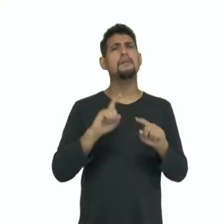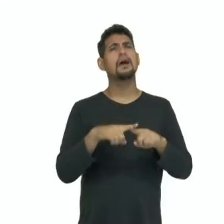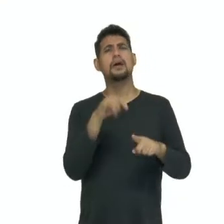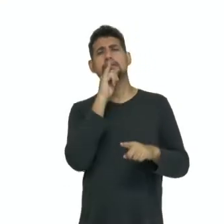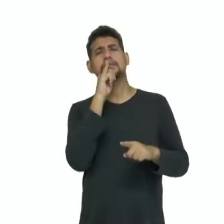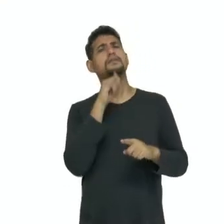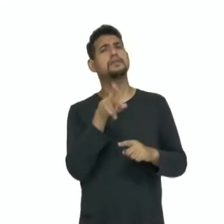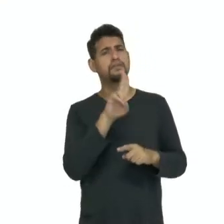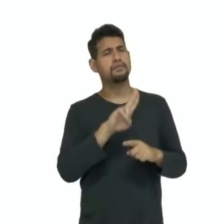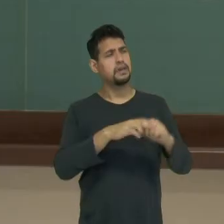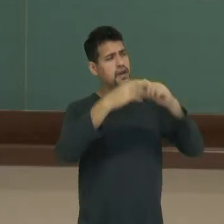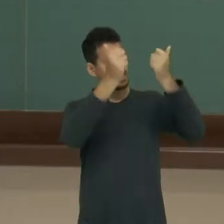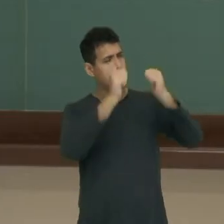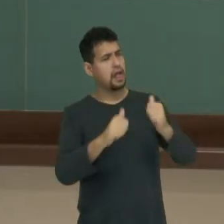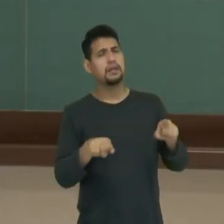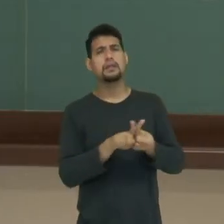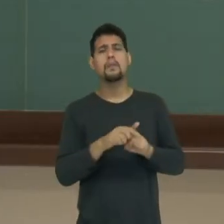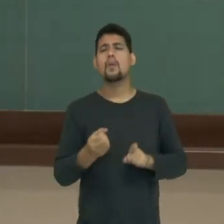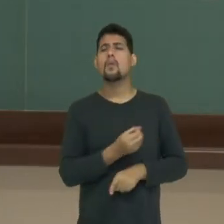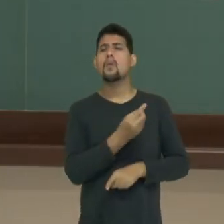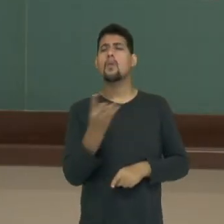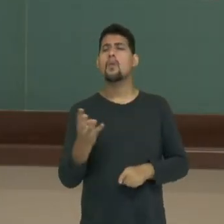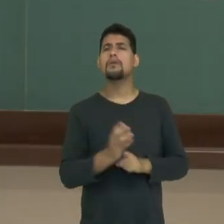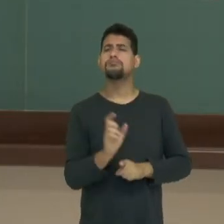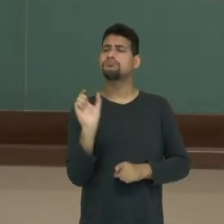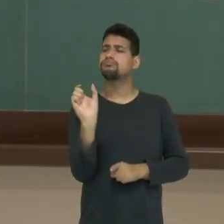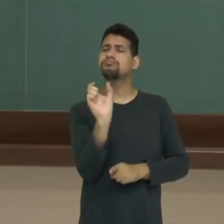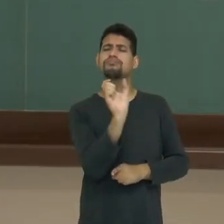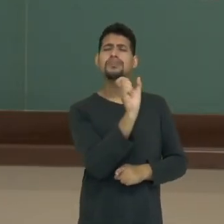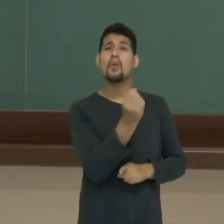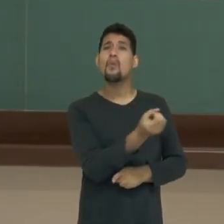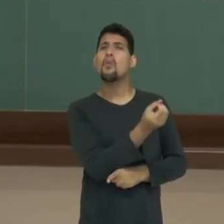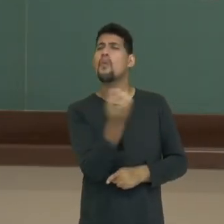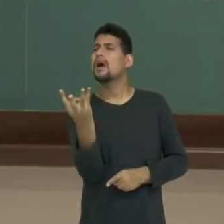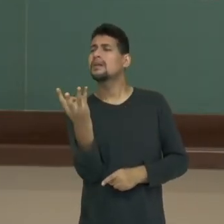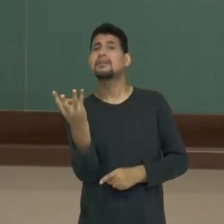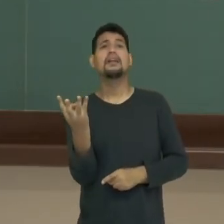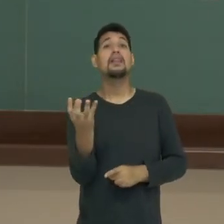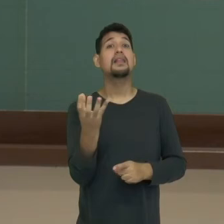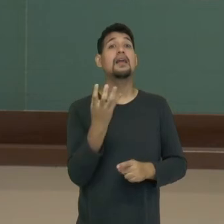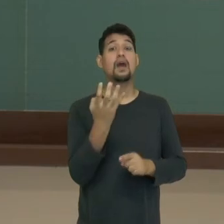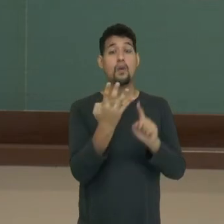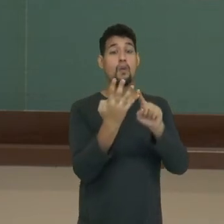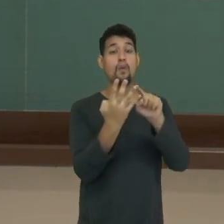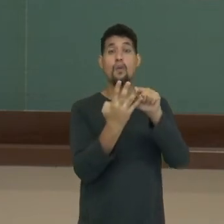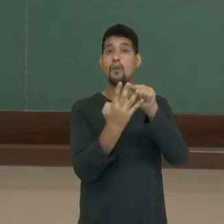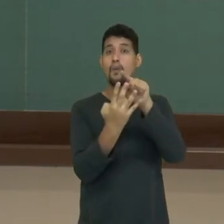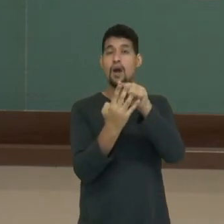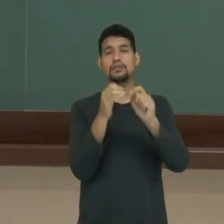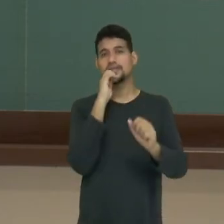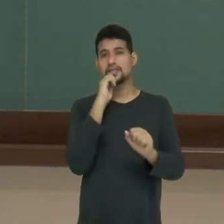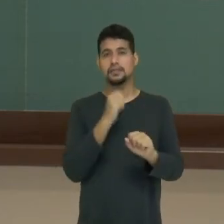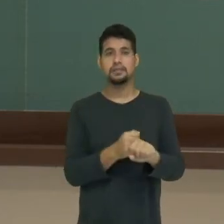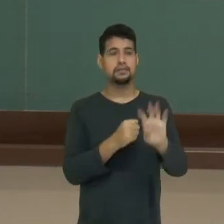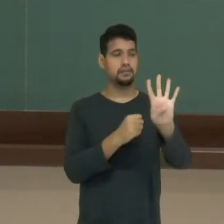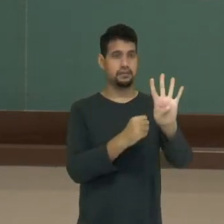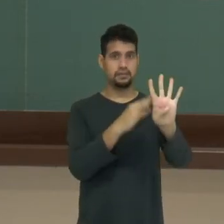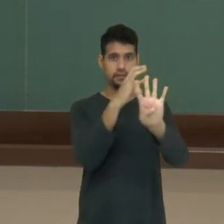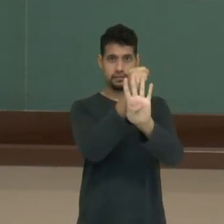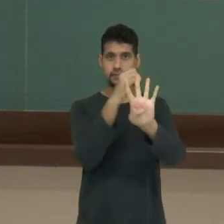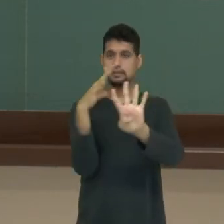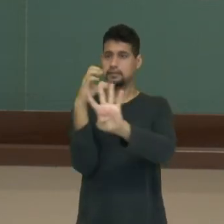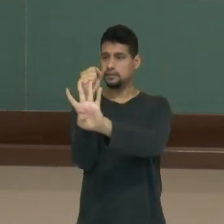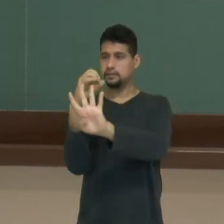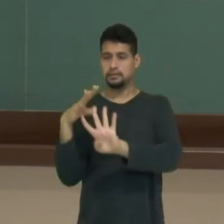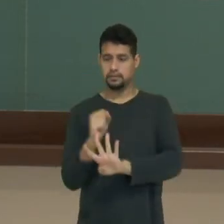vai verificar quantos são esses algarismos e ele quer de 4 algarismos diferentes.